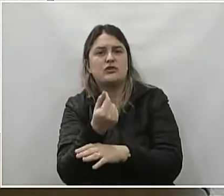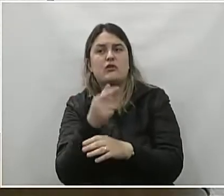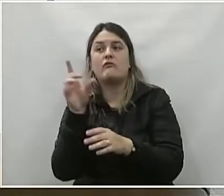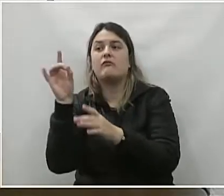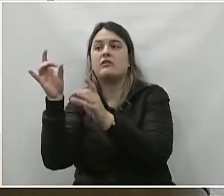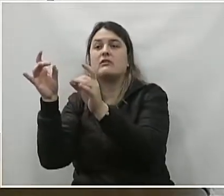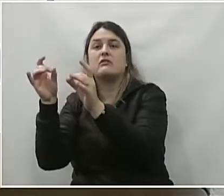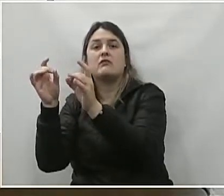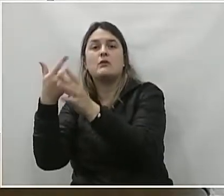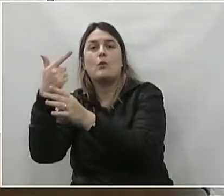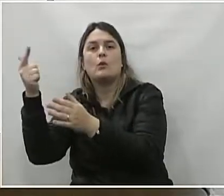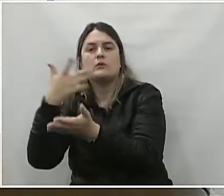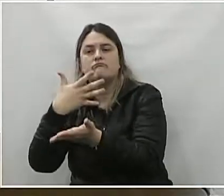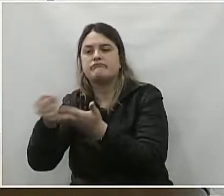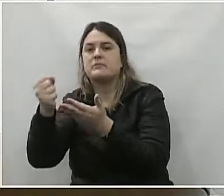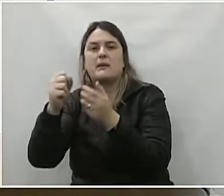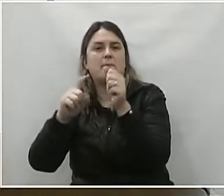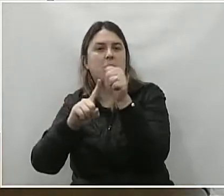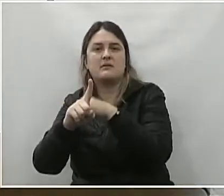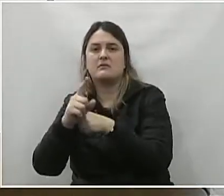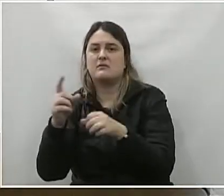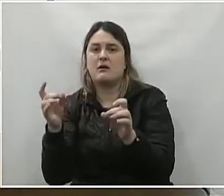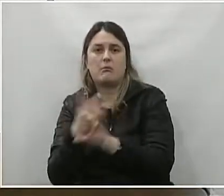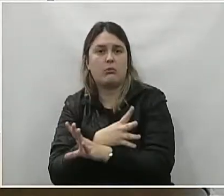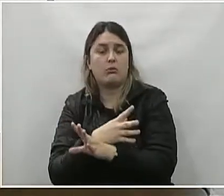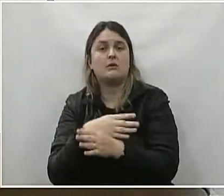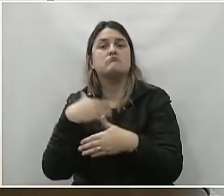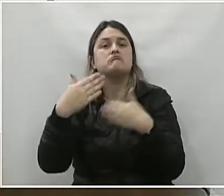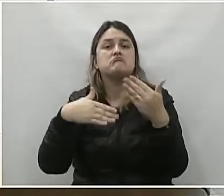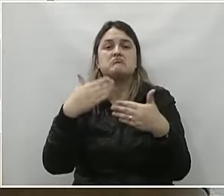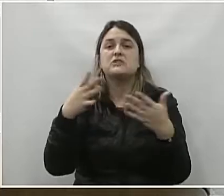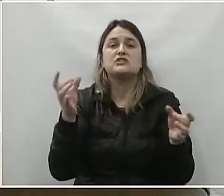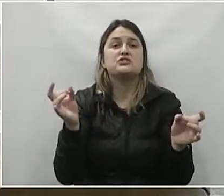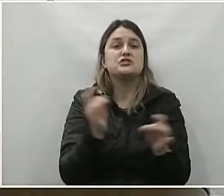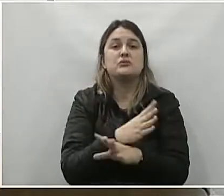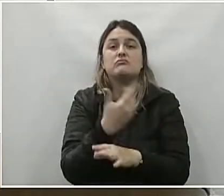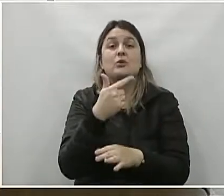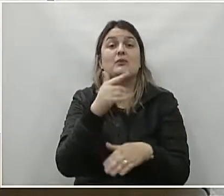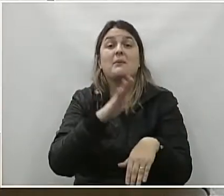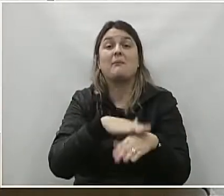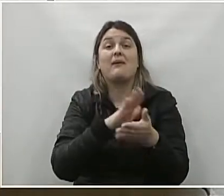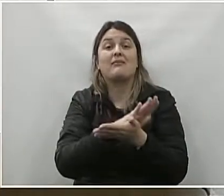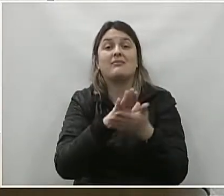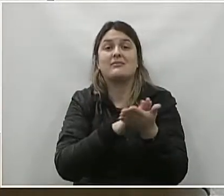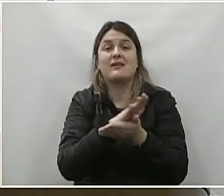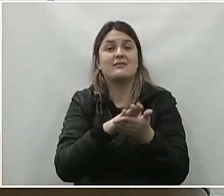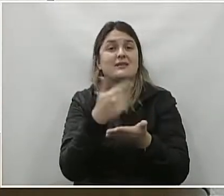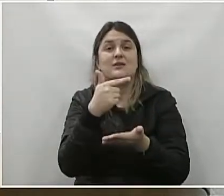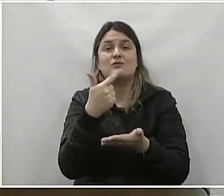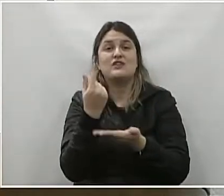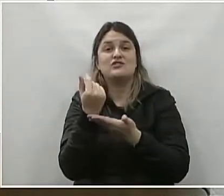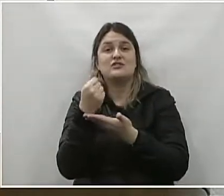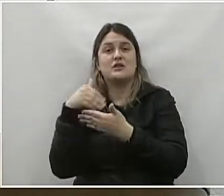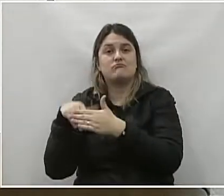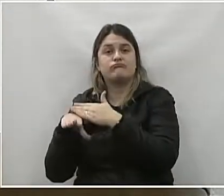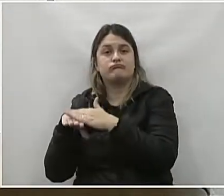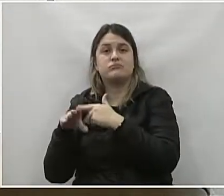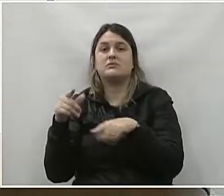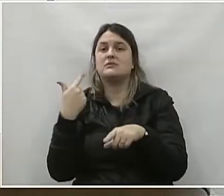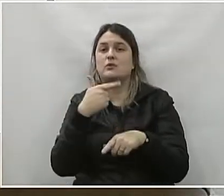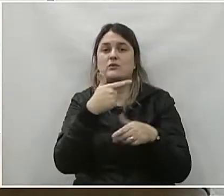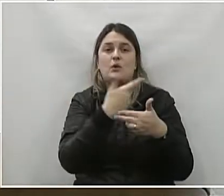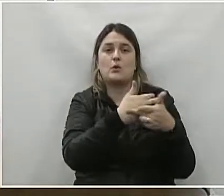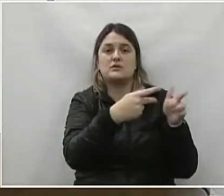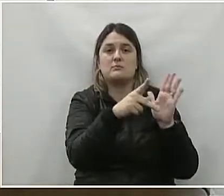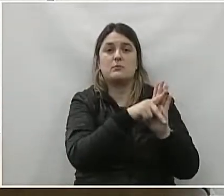vende outro patrimônio, mais uns meses acaba o dinheiro. E daí vai chegar uma hora que não vai fazer o quê? Não vai ter dinheiro em caixa, não vai ter